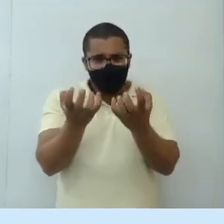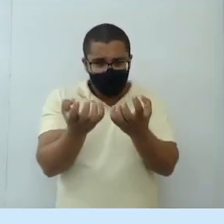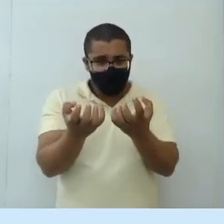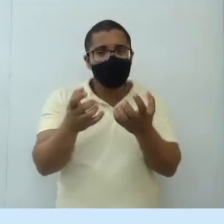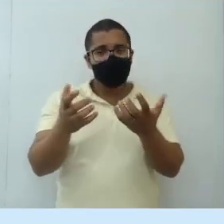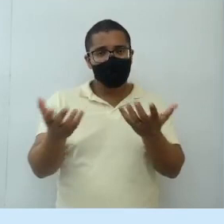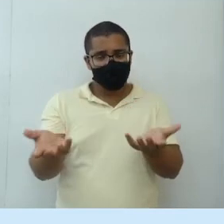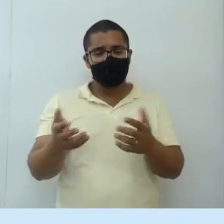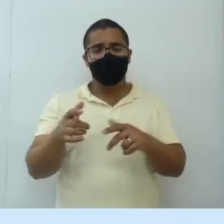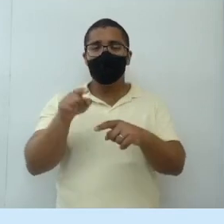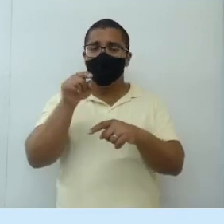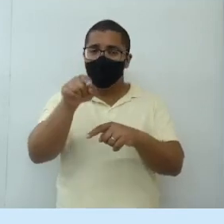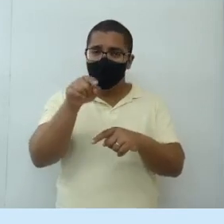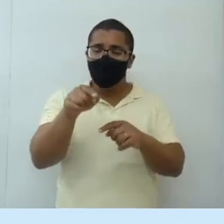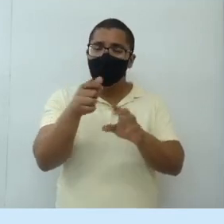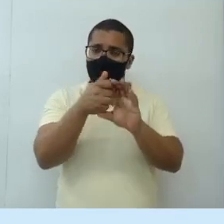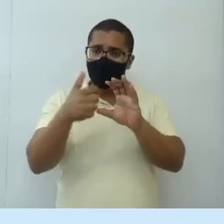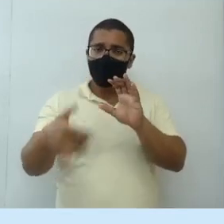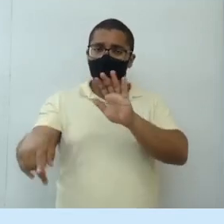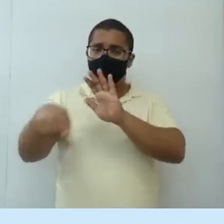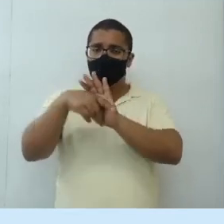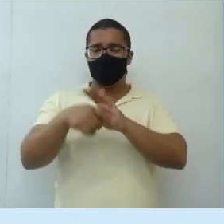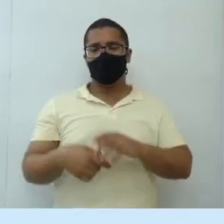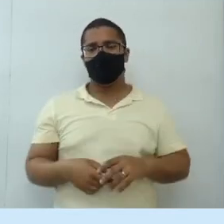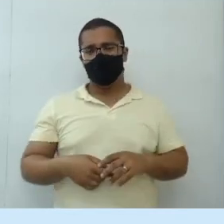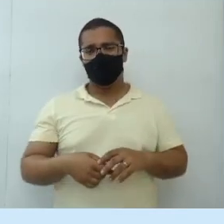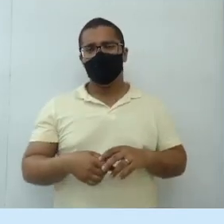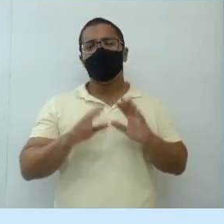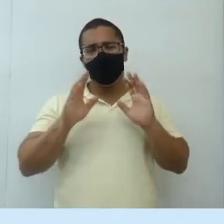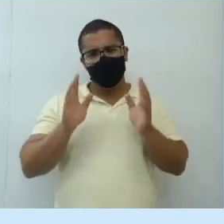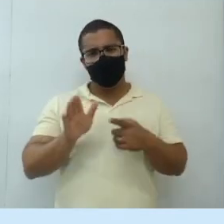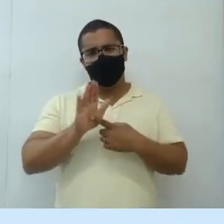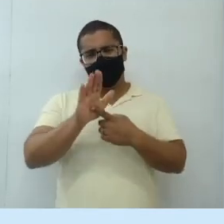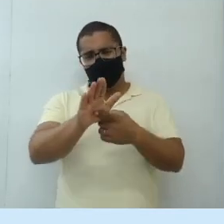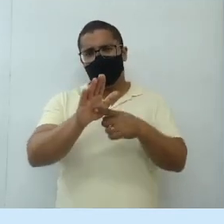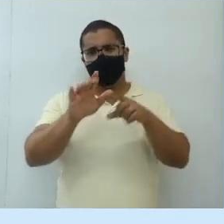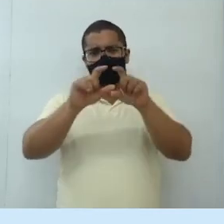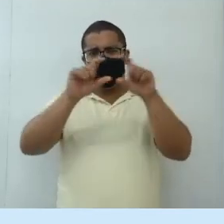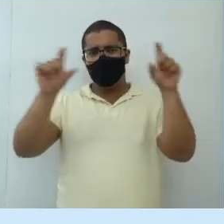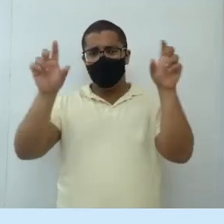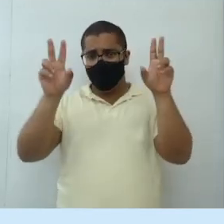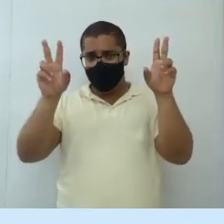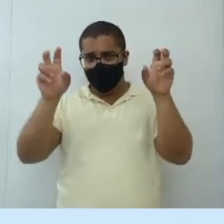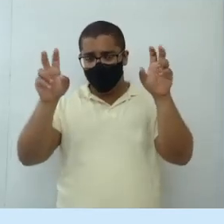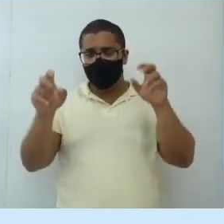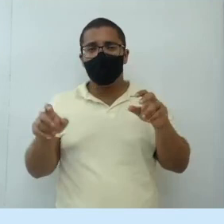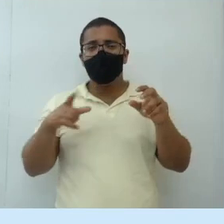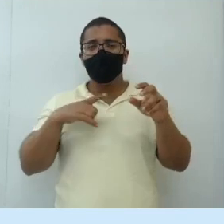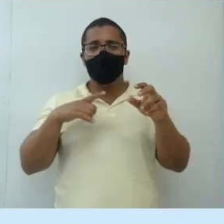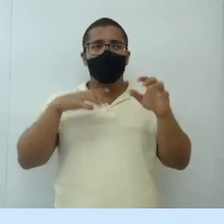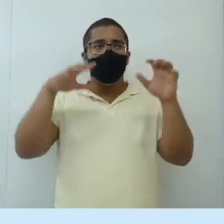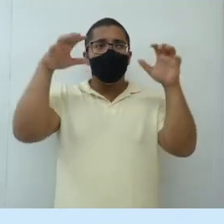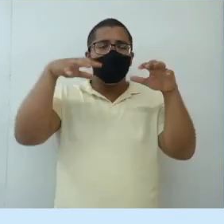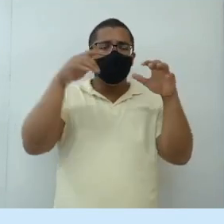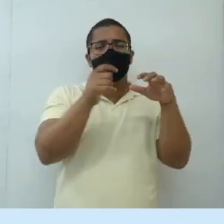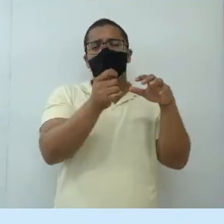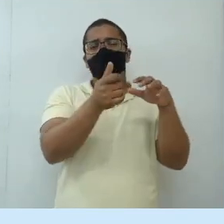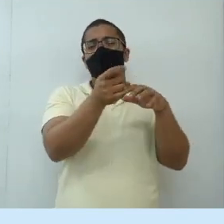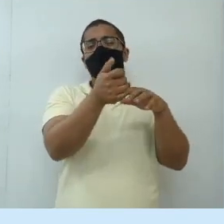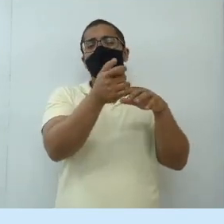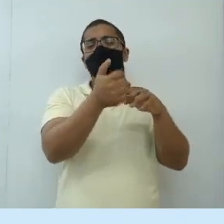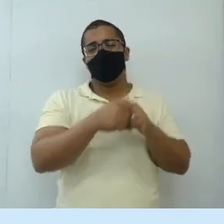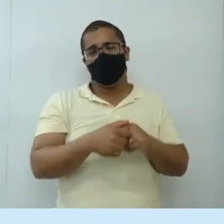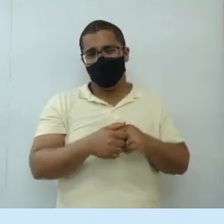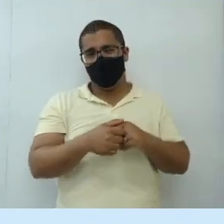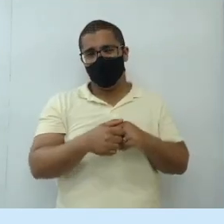semiárido nordestino e pensa as características apresentadas no enunciado baixa precipitação anual